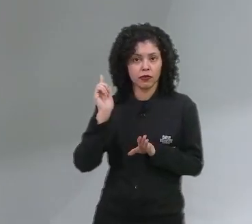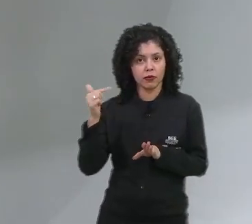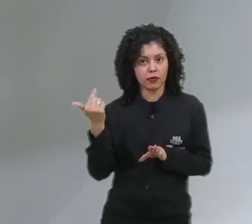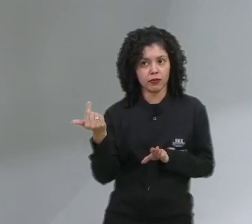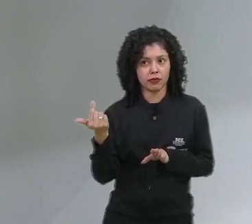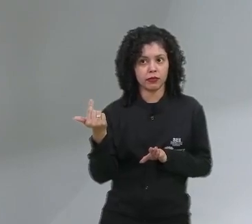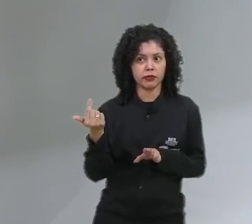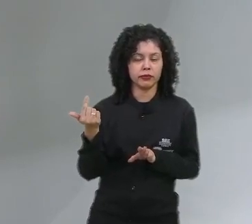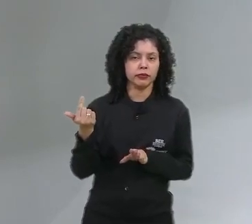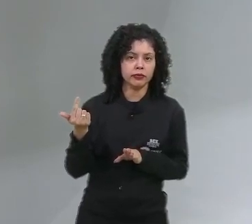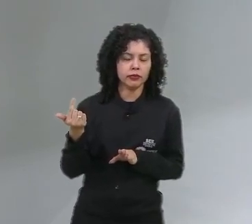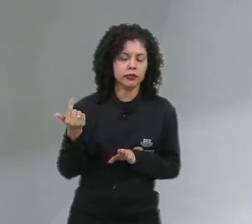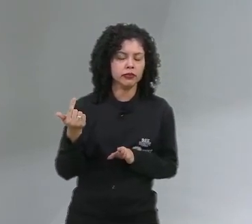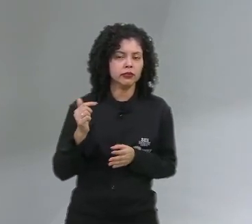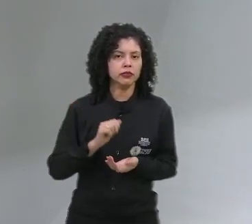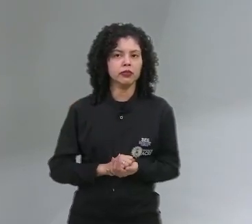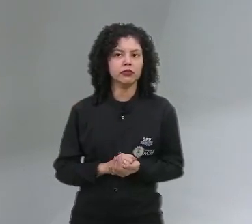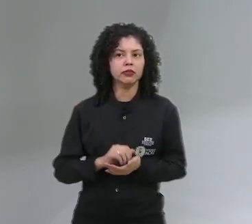outras